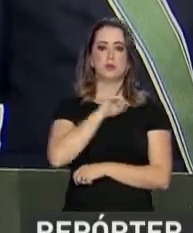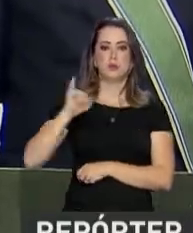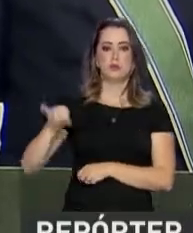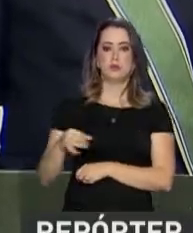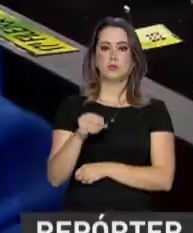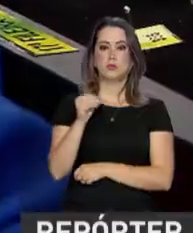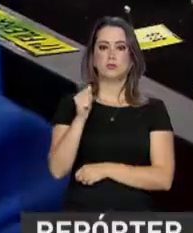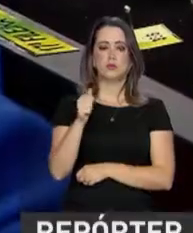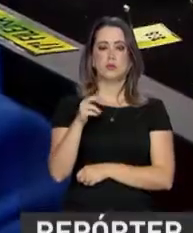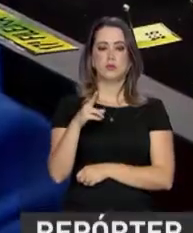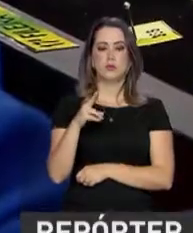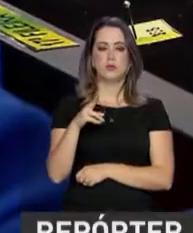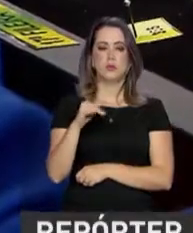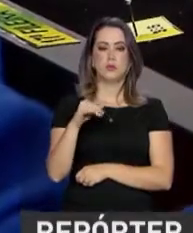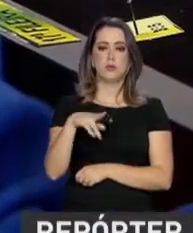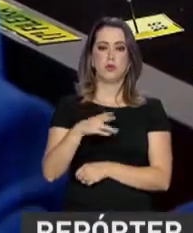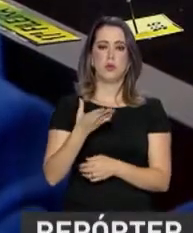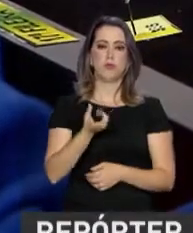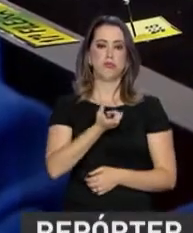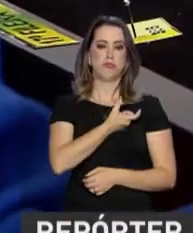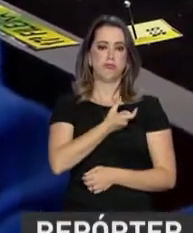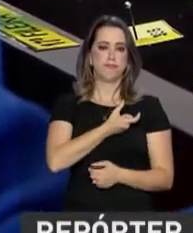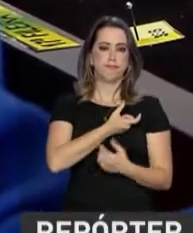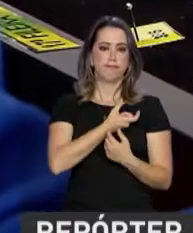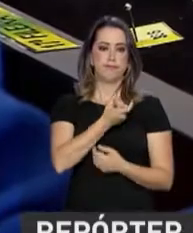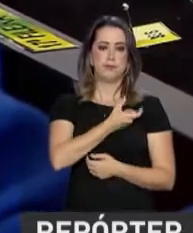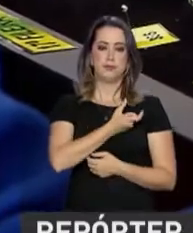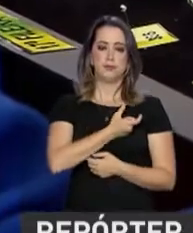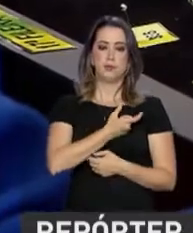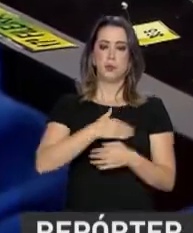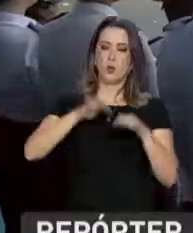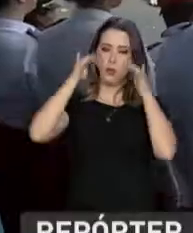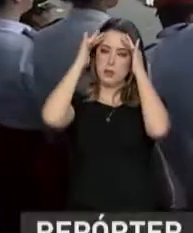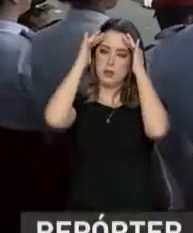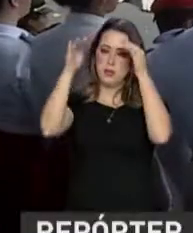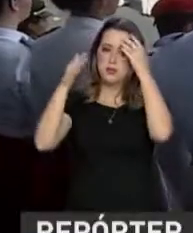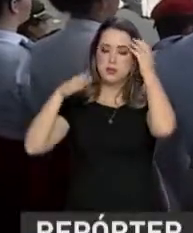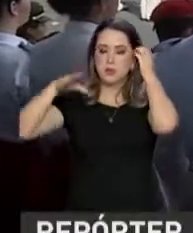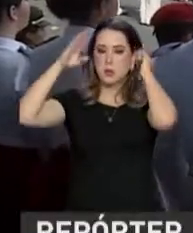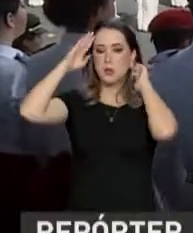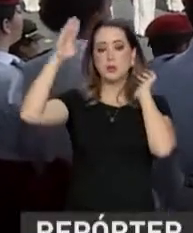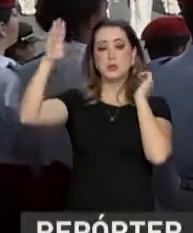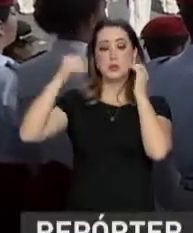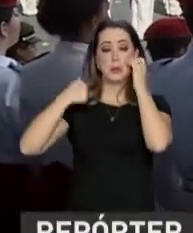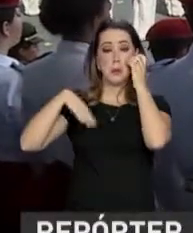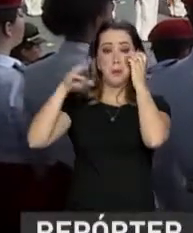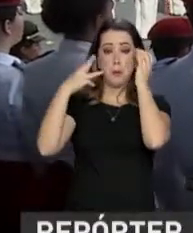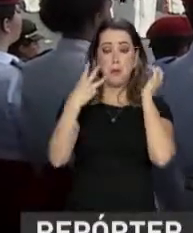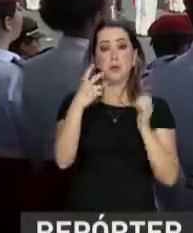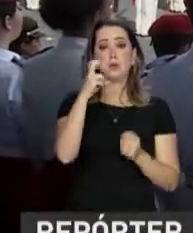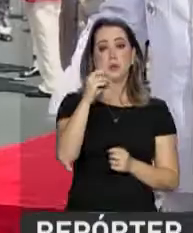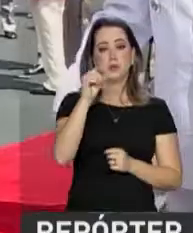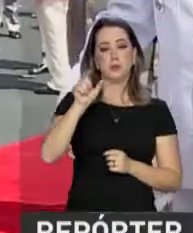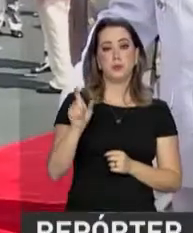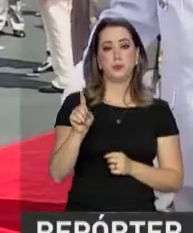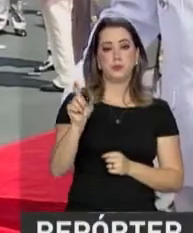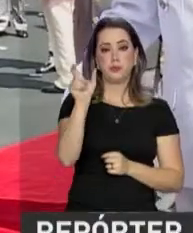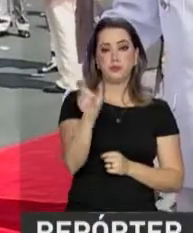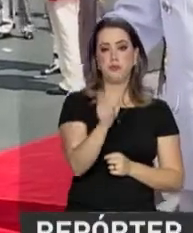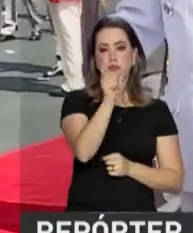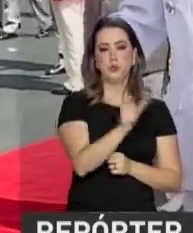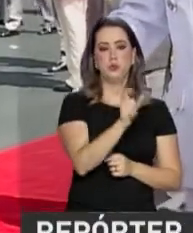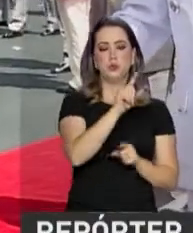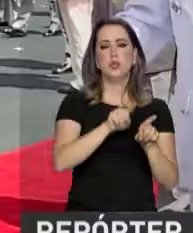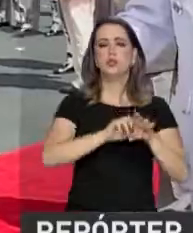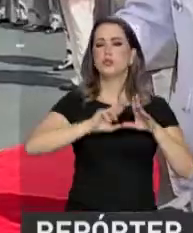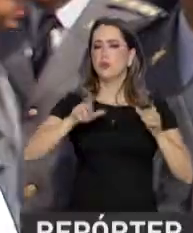Silva e Luna. Foram entregues condecorações da Ordem do Mérito Militar a mais de 350 pessoas, incluindo